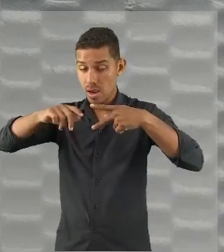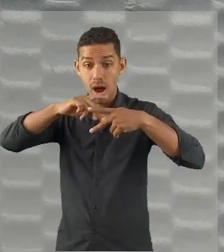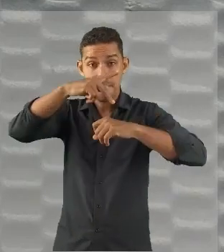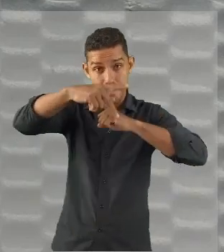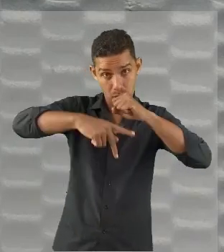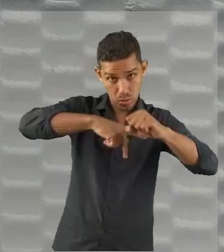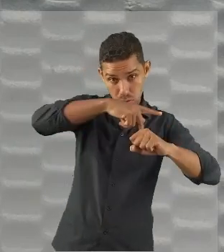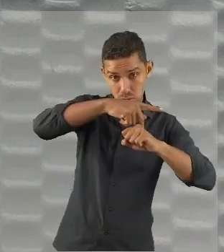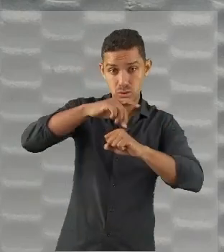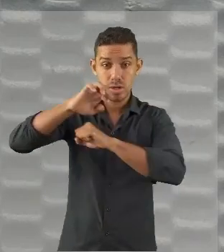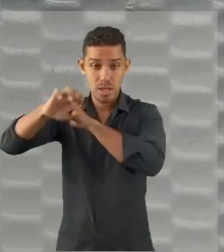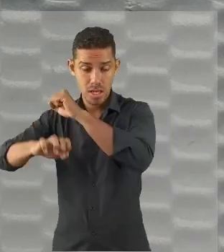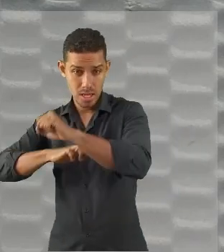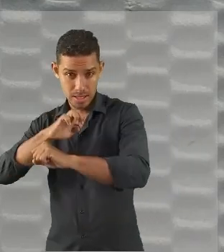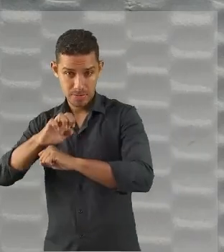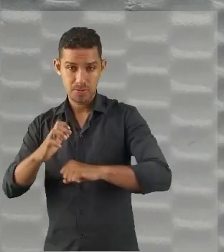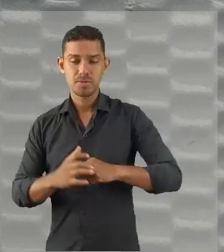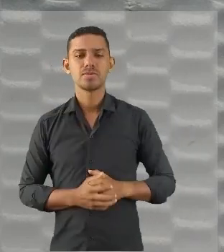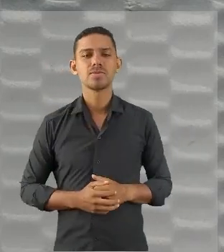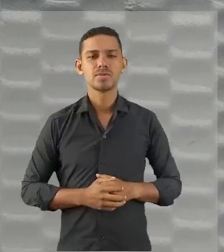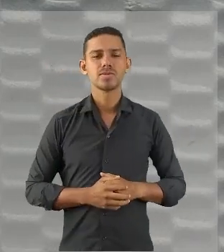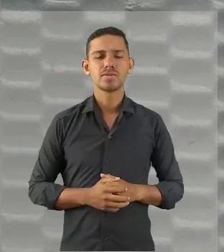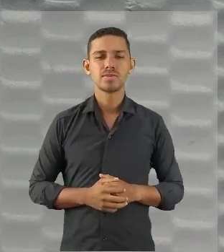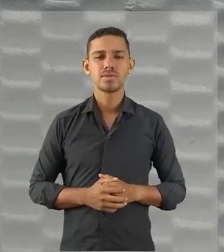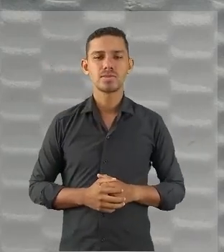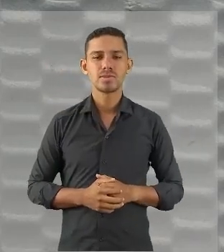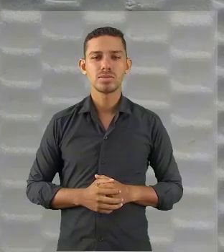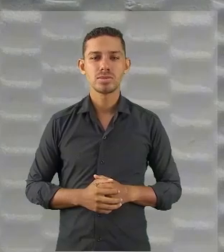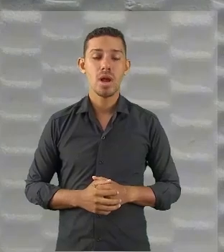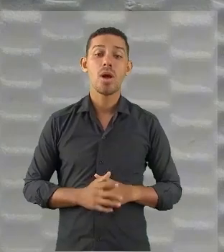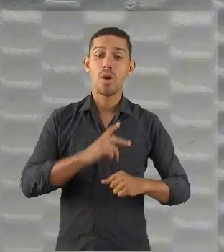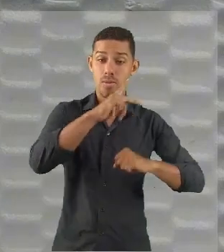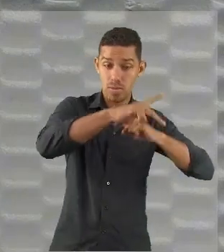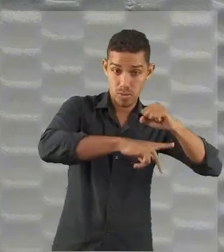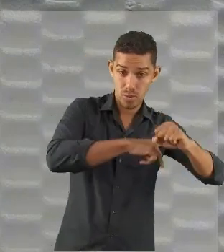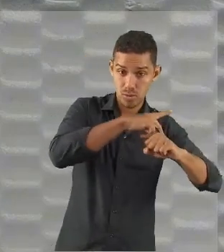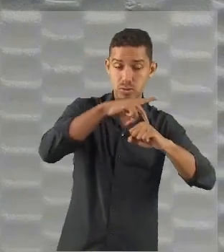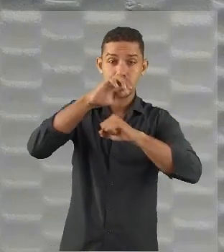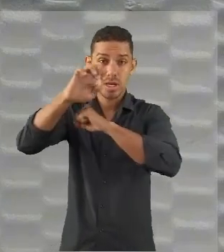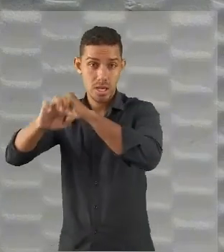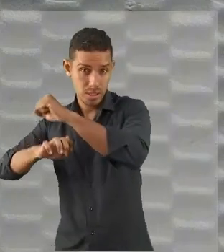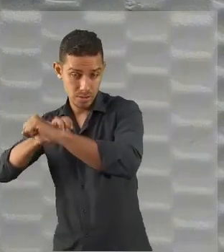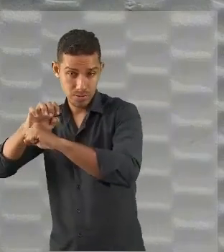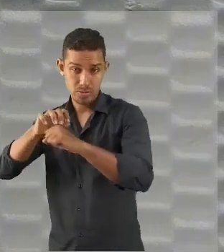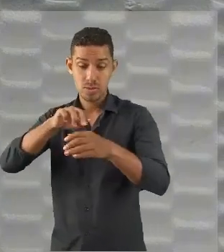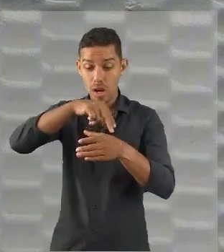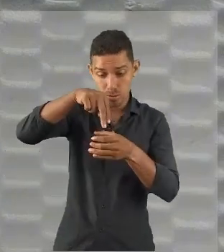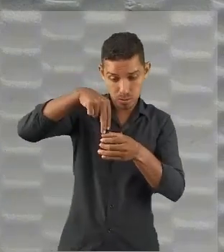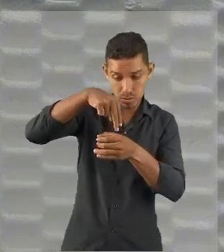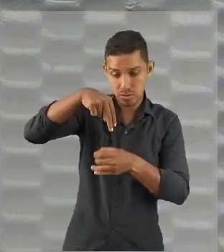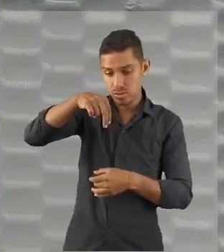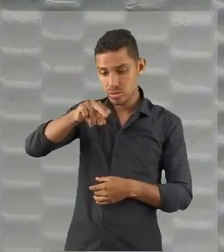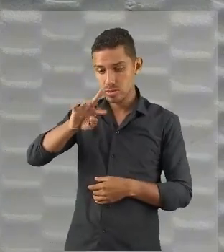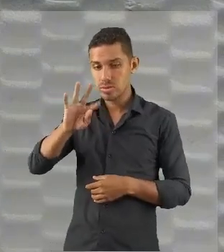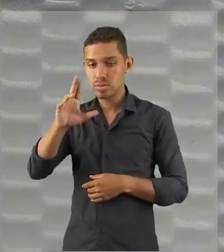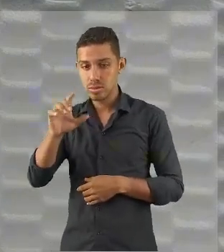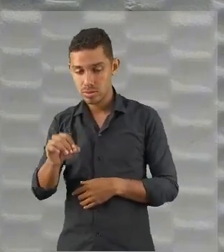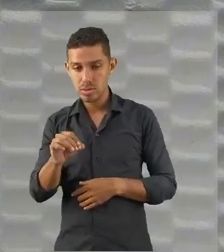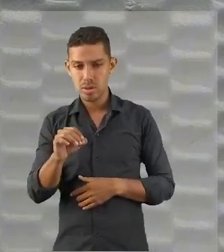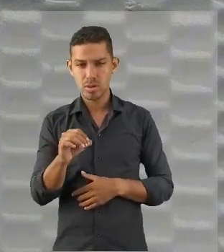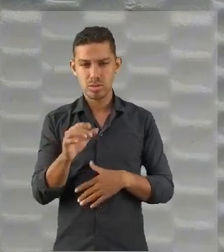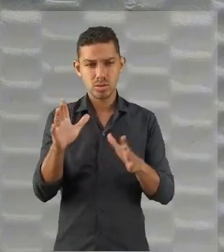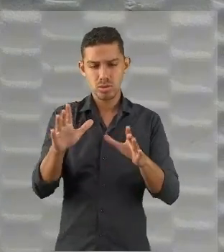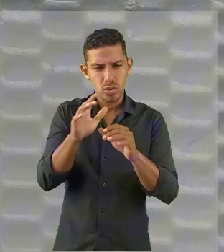elétrons. Beleza? Então a gente viu prótons, elétrons e nêutrons. Os prótons e os nêutrons, eles se concentram no centro